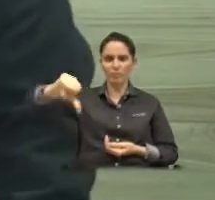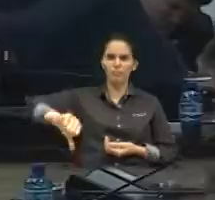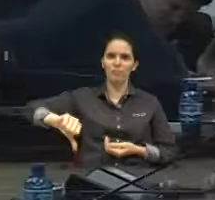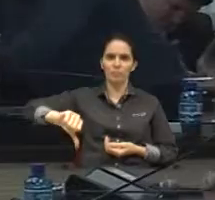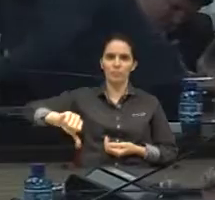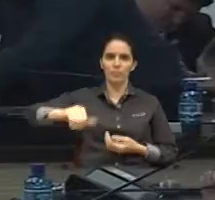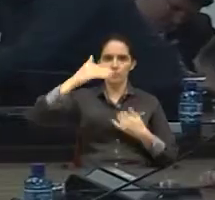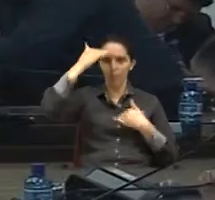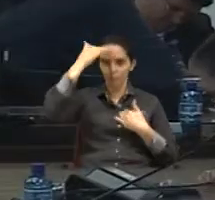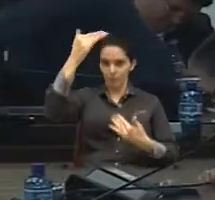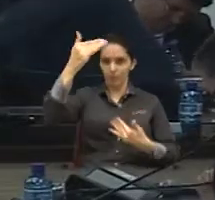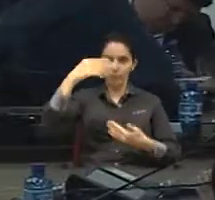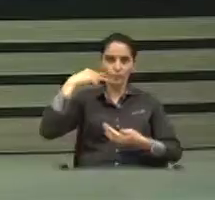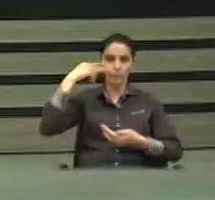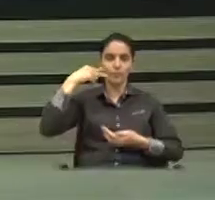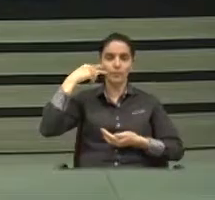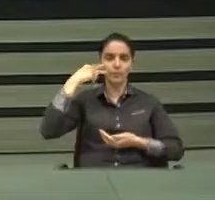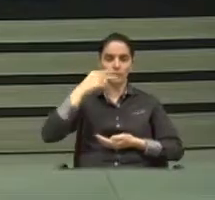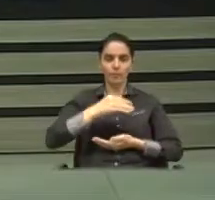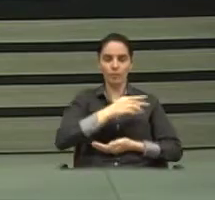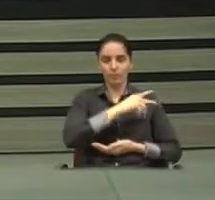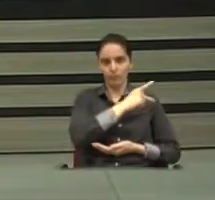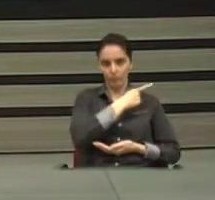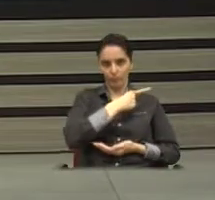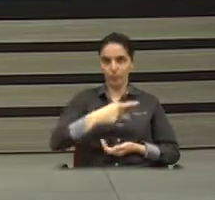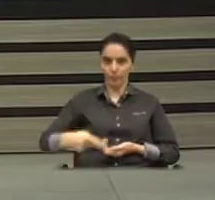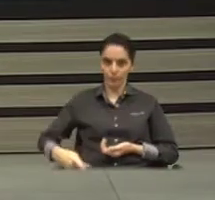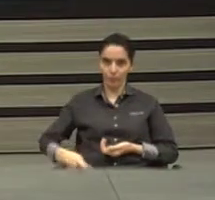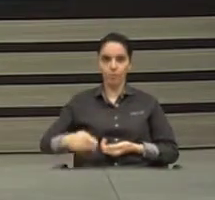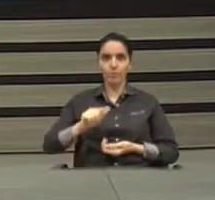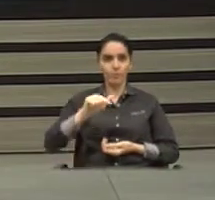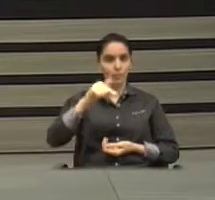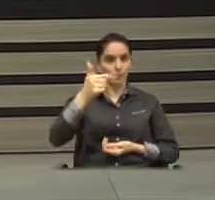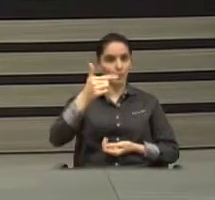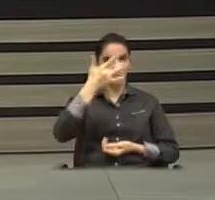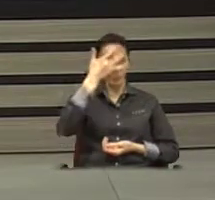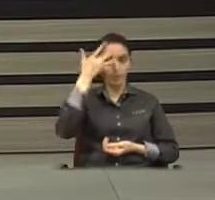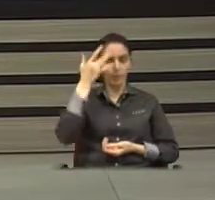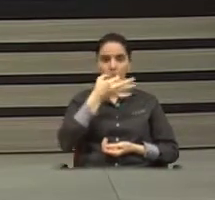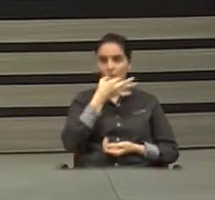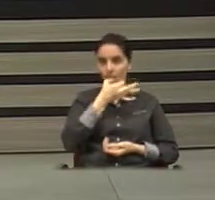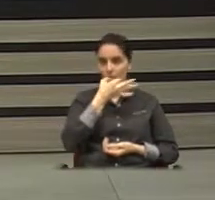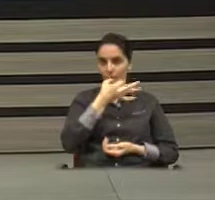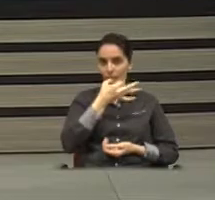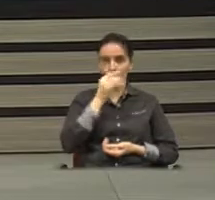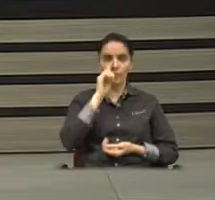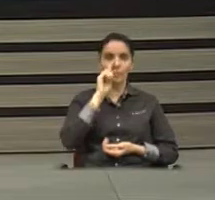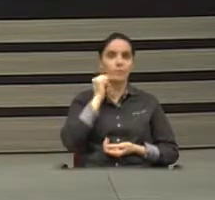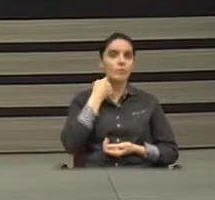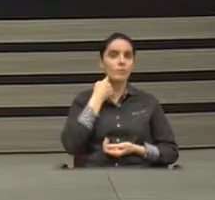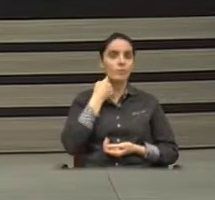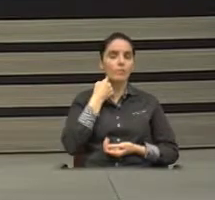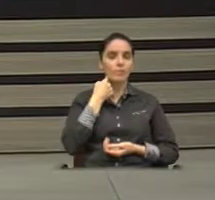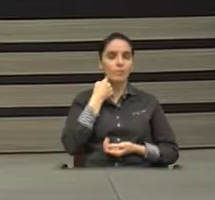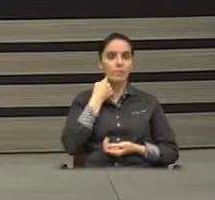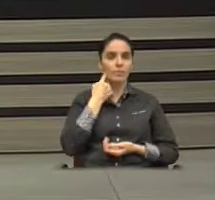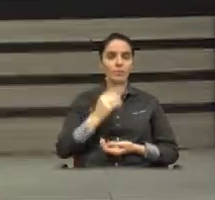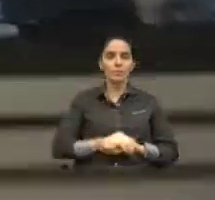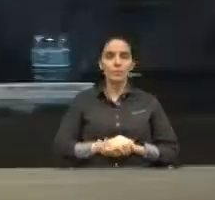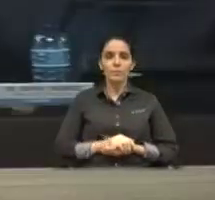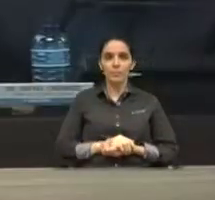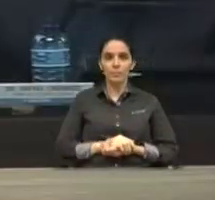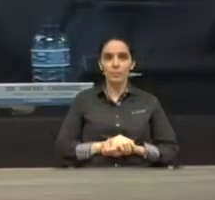vereador. Senhor presidente. Alguém mais deseja discutir? Com a palavra, o vereador